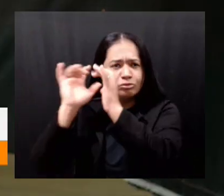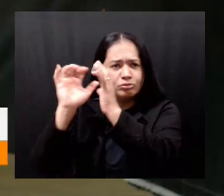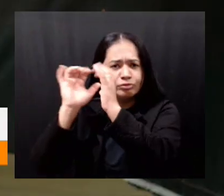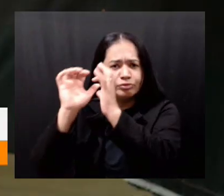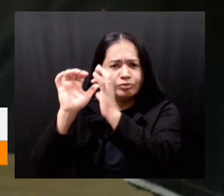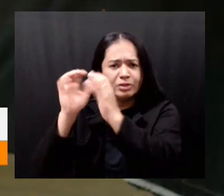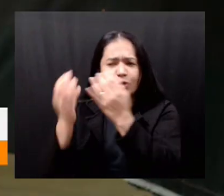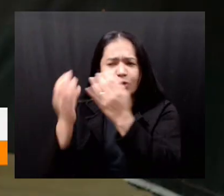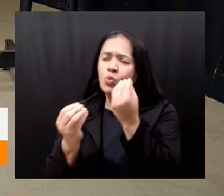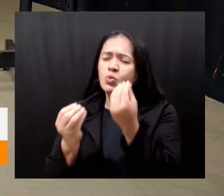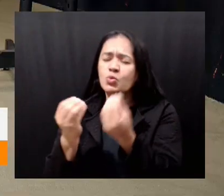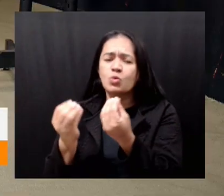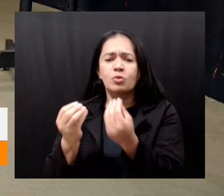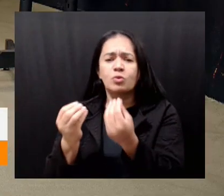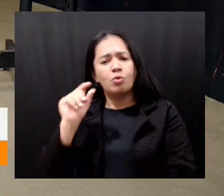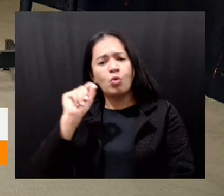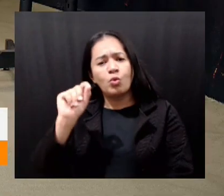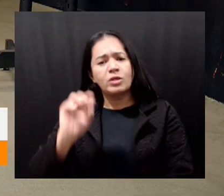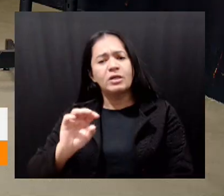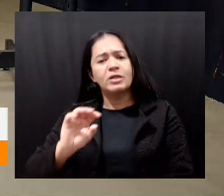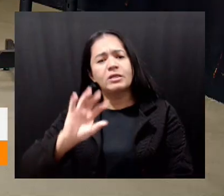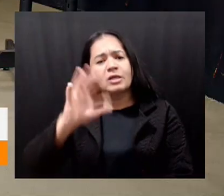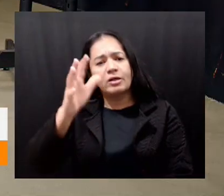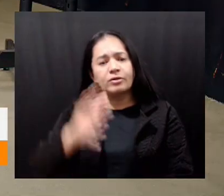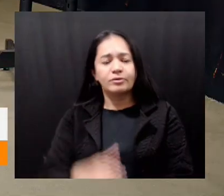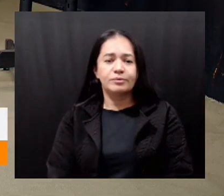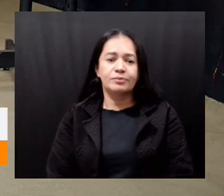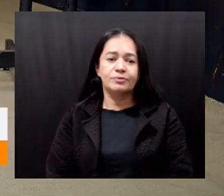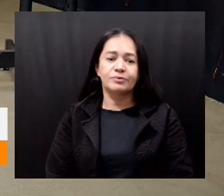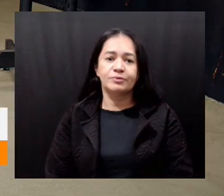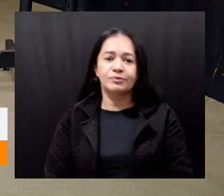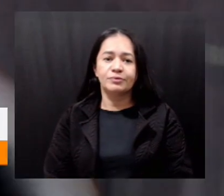é, Mariana, por favor? A gente, na verdade,